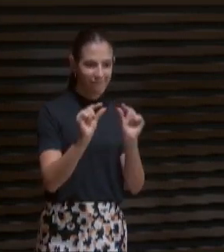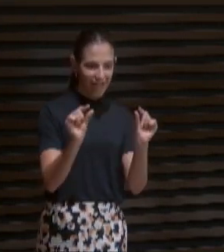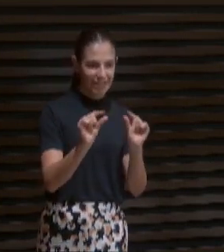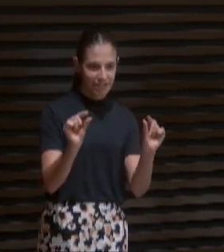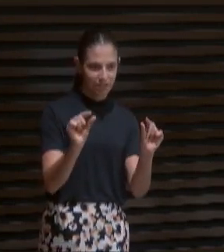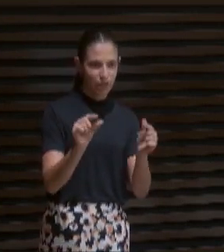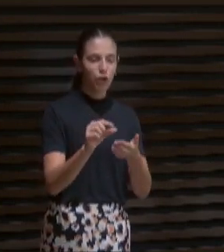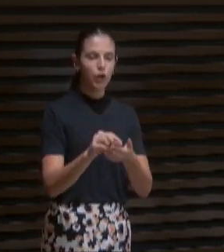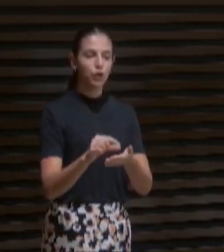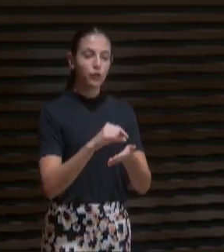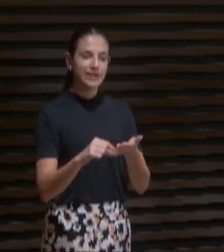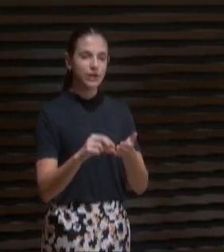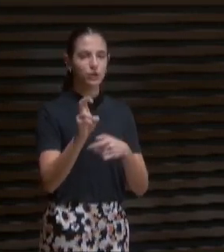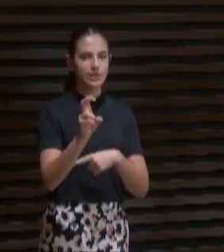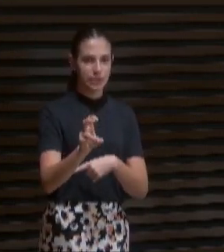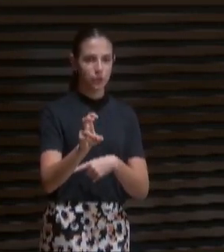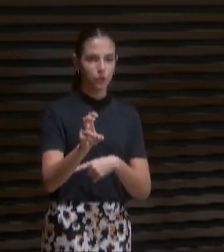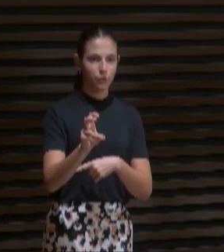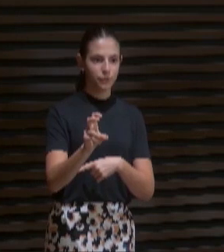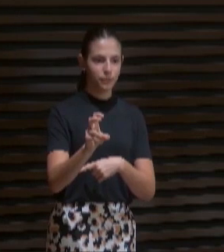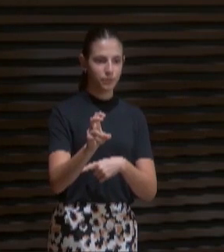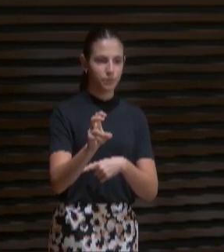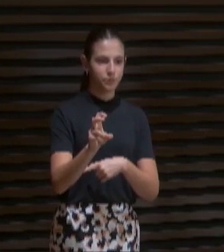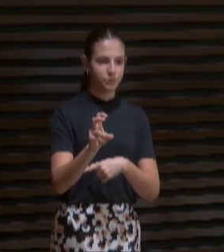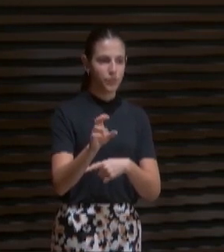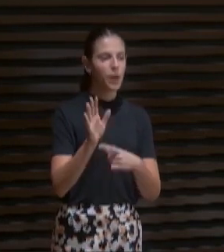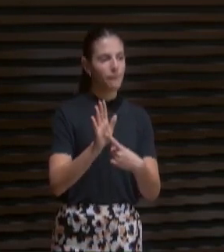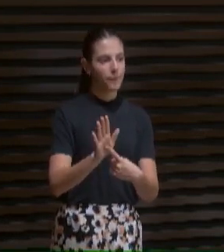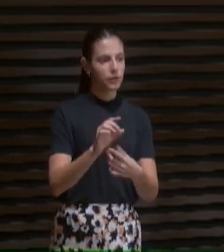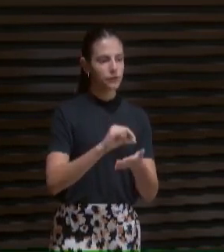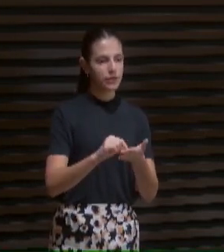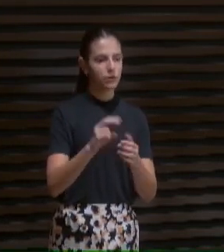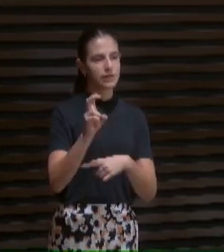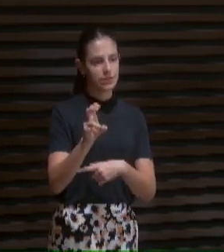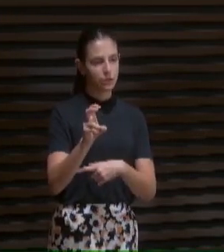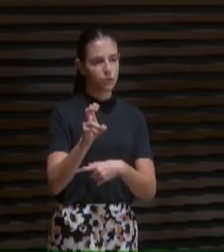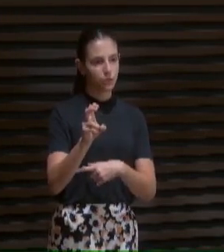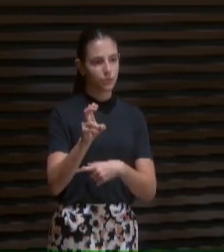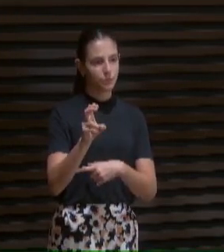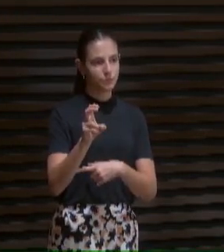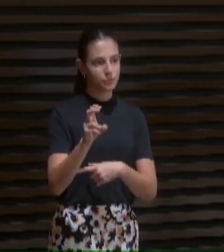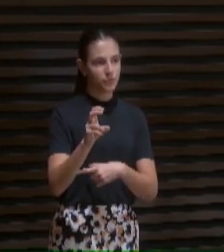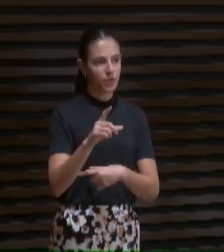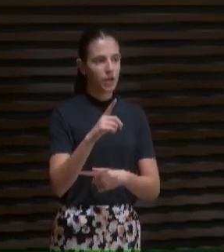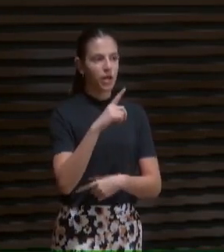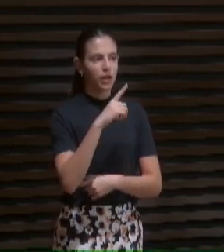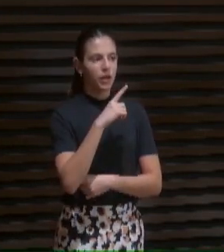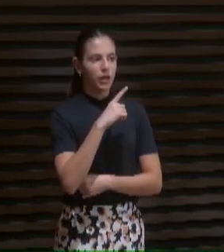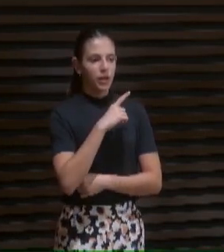do versículo 5, põe aí o versículo 5, tendo forma de piedade,